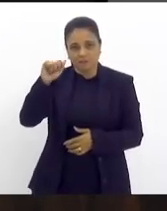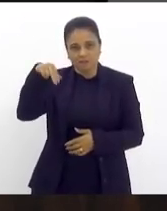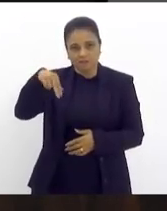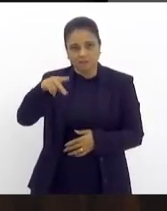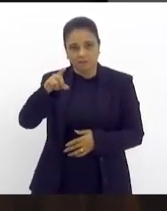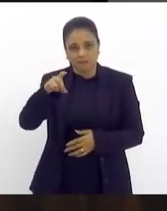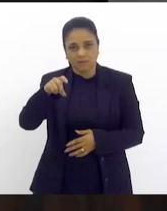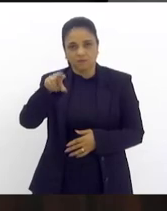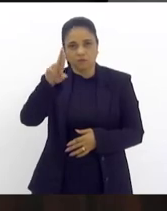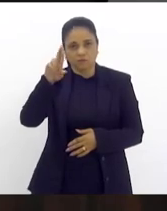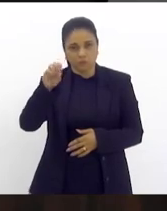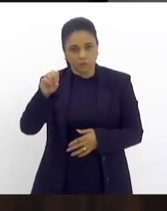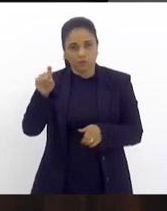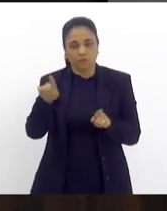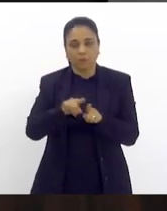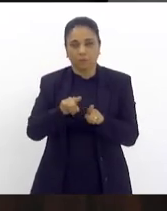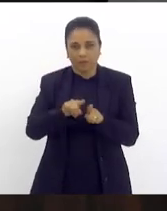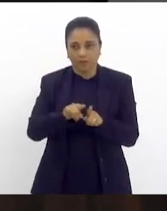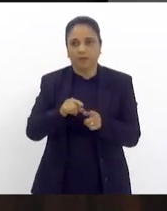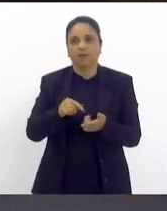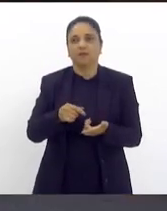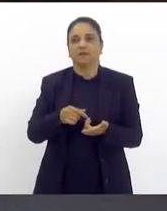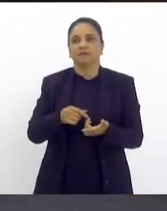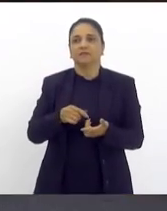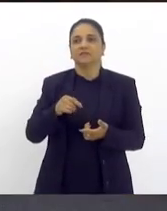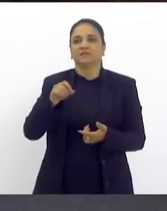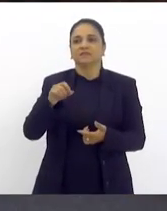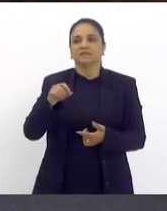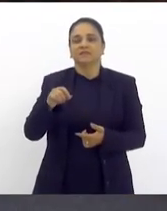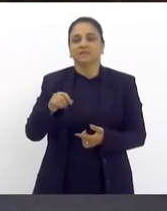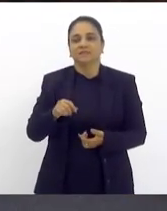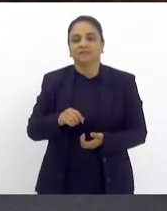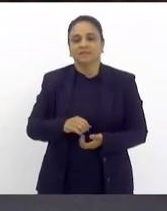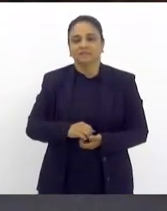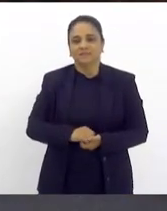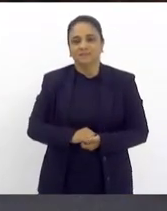Alexandro Valença de Paulo. Sandro Dermírio.